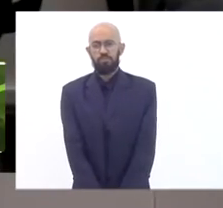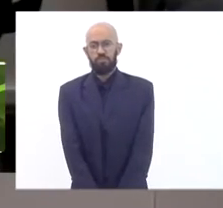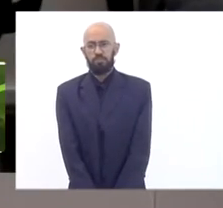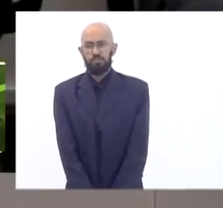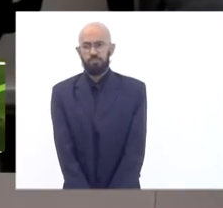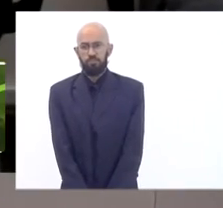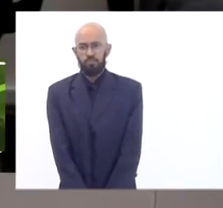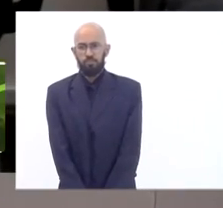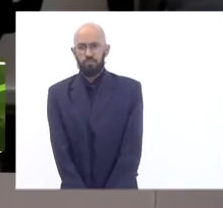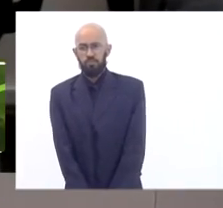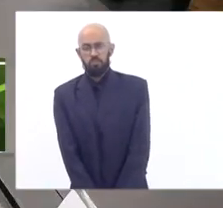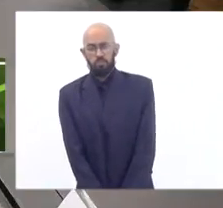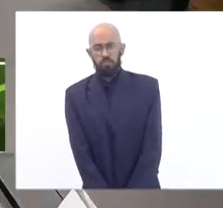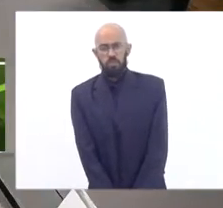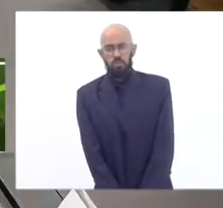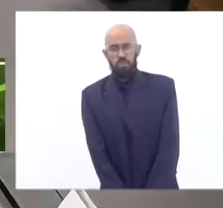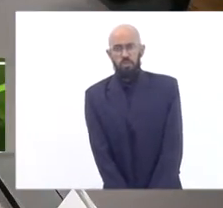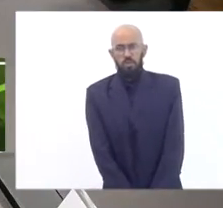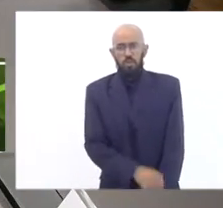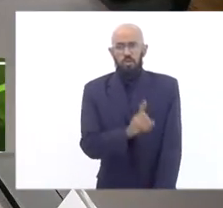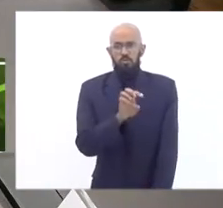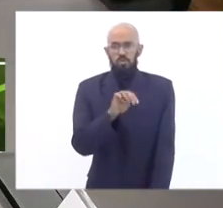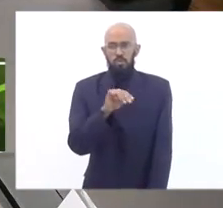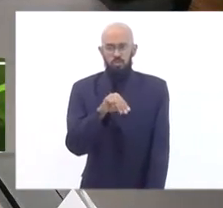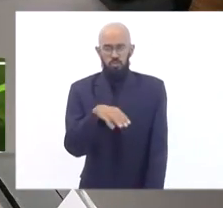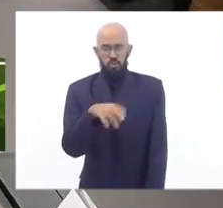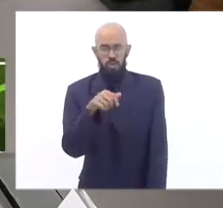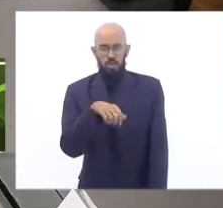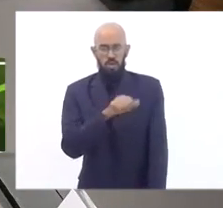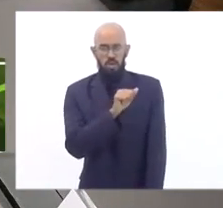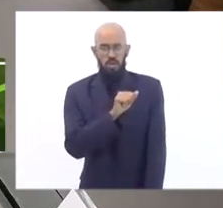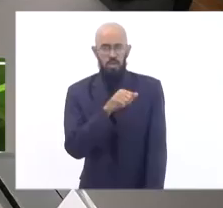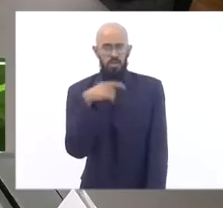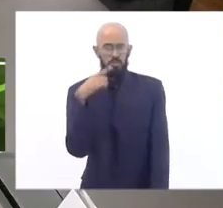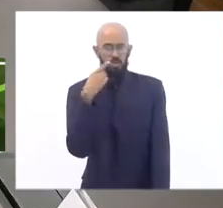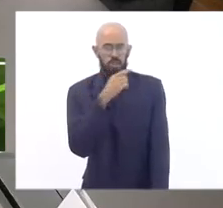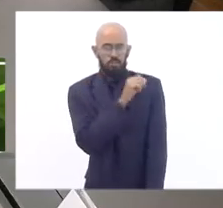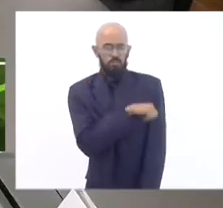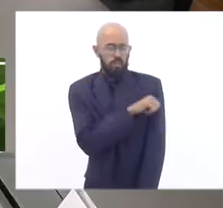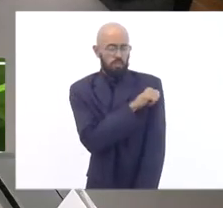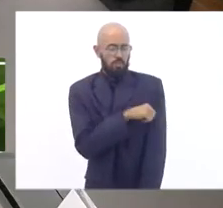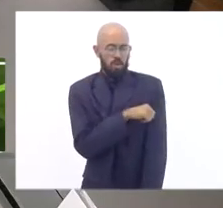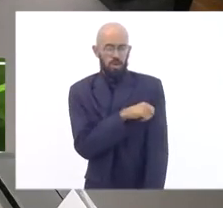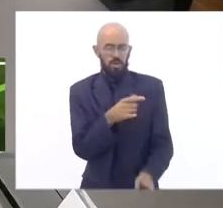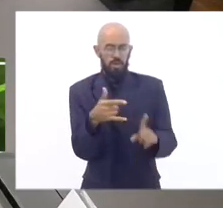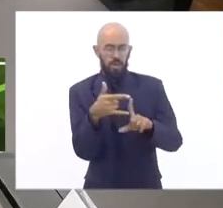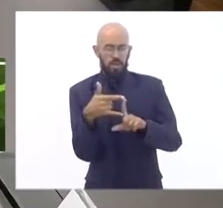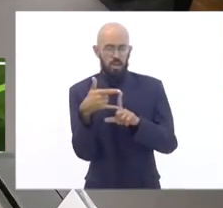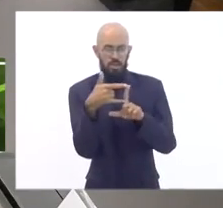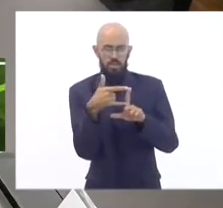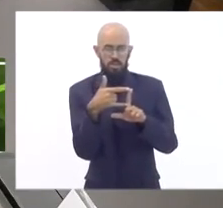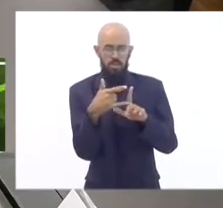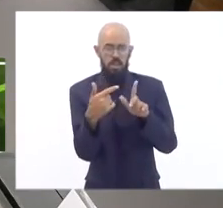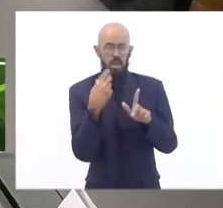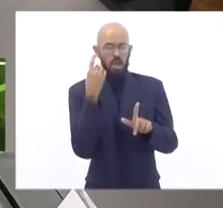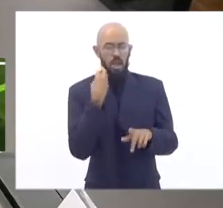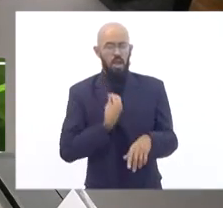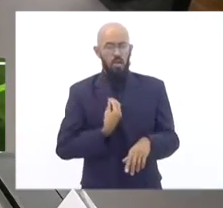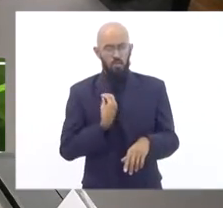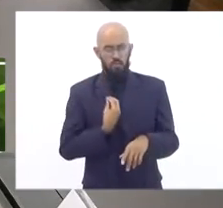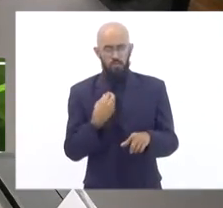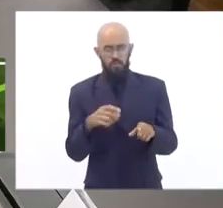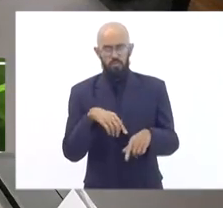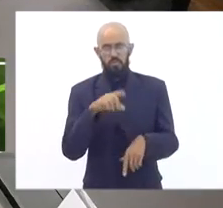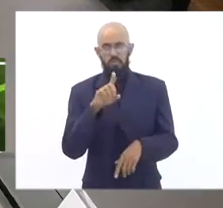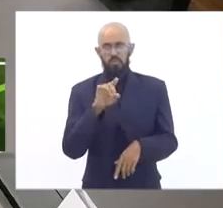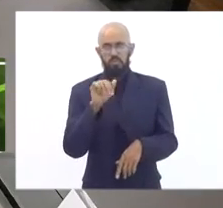minutinho. Ressaltando que a enfermeira Regiane está ao vivo. Tá? Ela está lá ao vivo. Está remotamente lá. Está aguardando lá. Dionísio Nunes